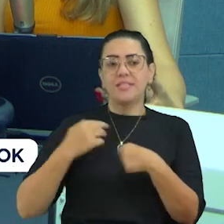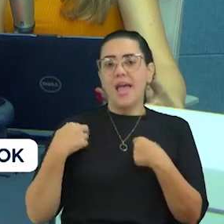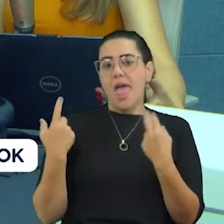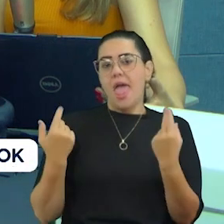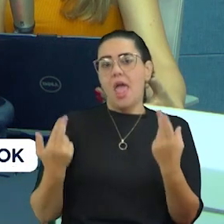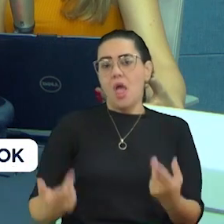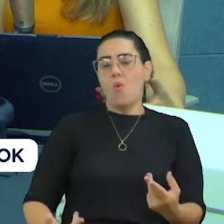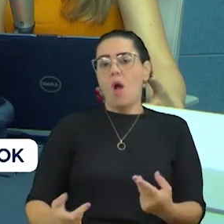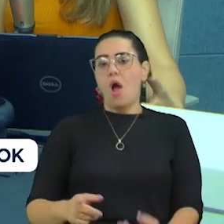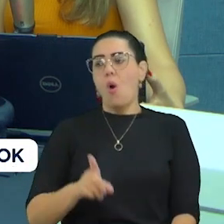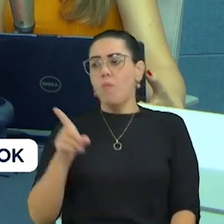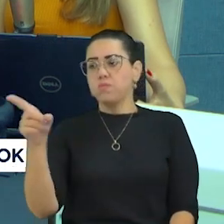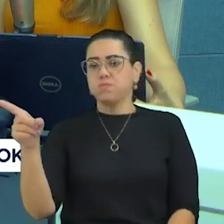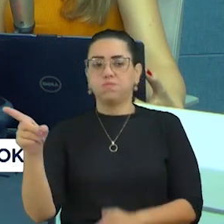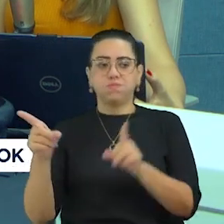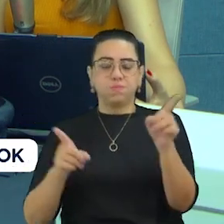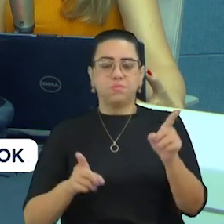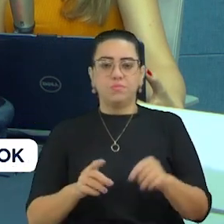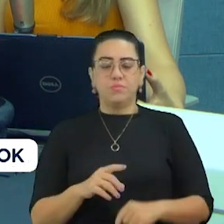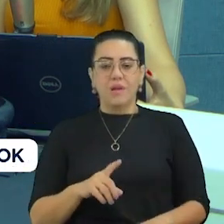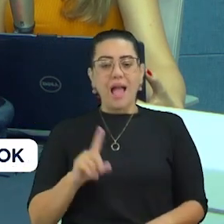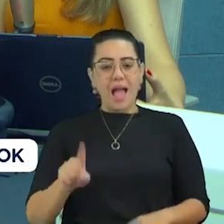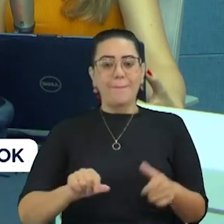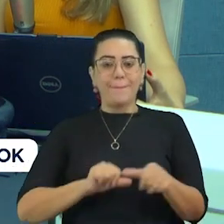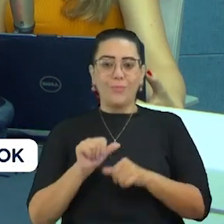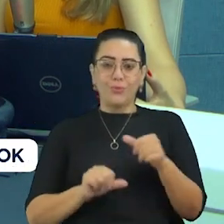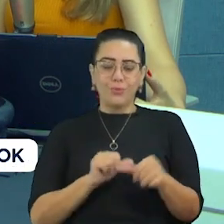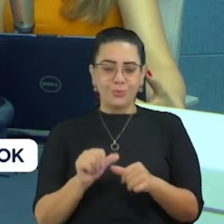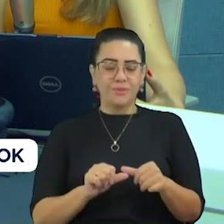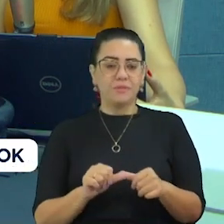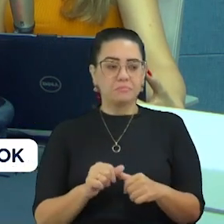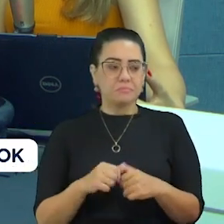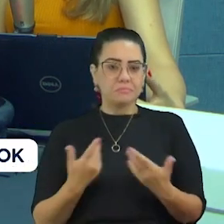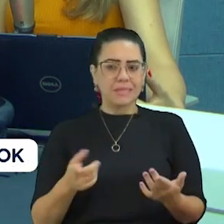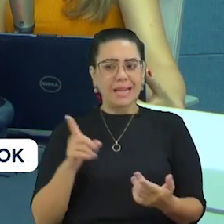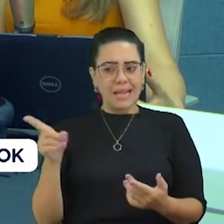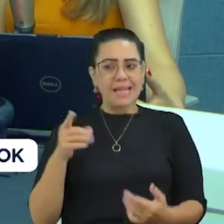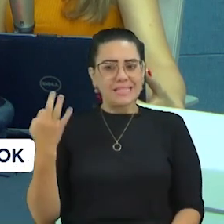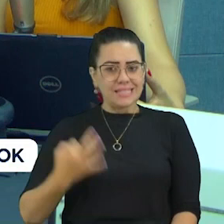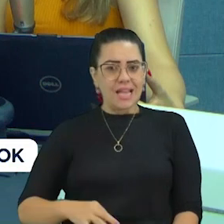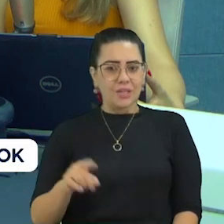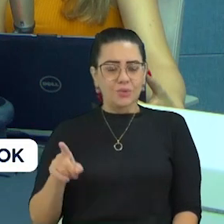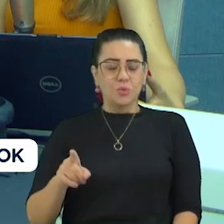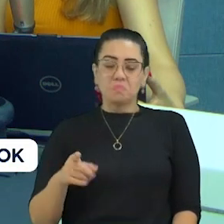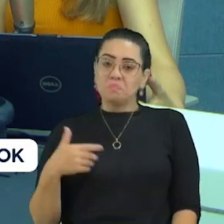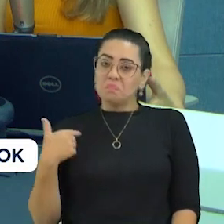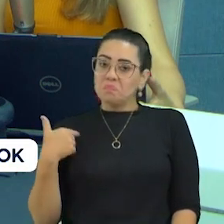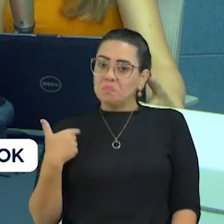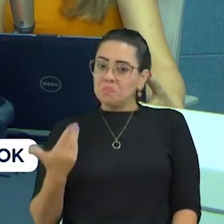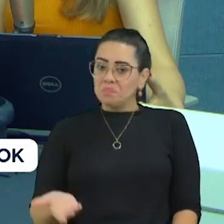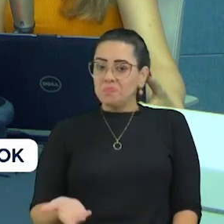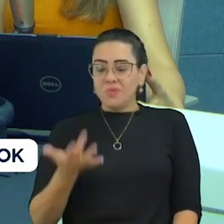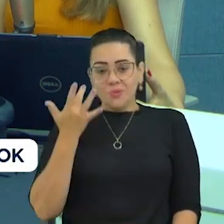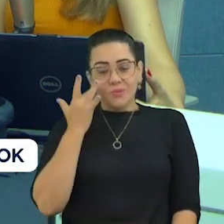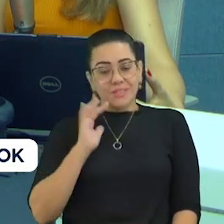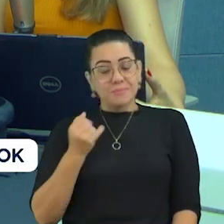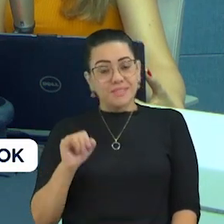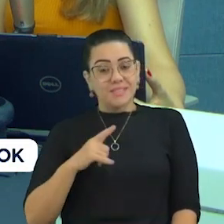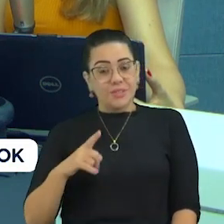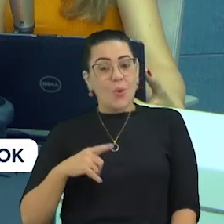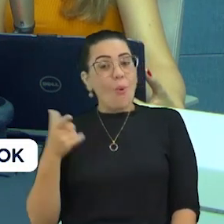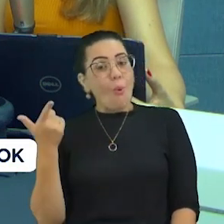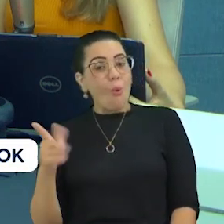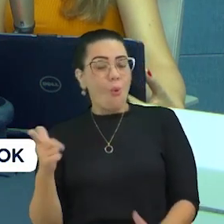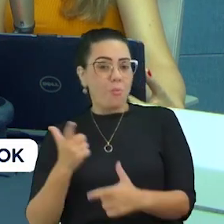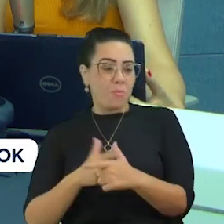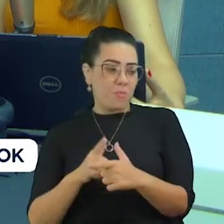a dele. Então vamos mudar o remédio porque nele deu certo. Uhum. Na verdade, às vezes é uma outra doença